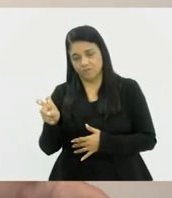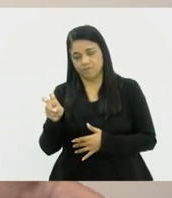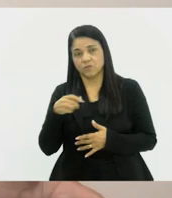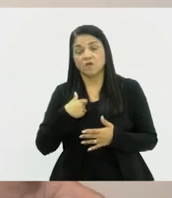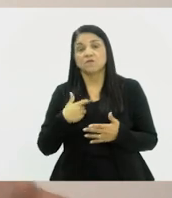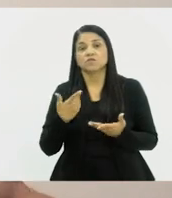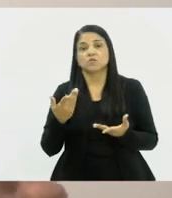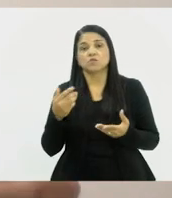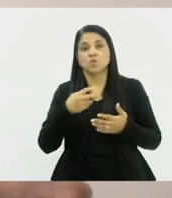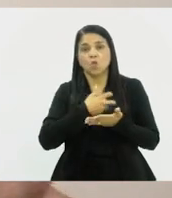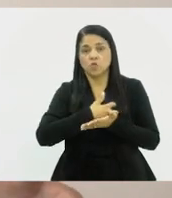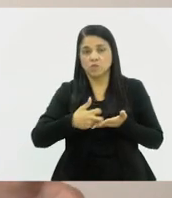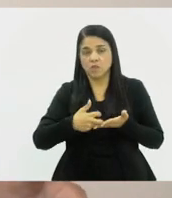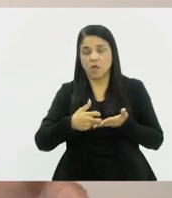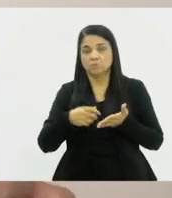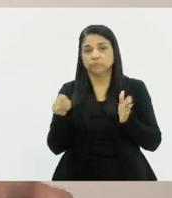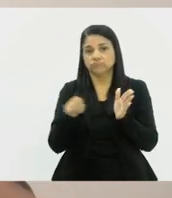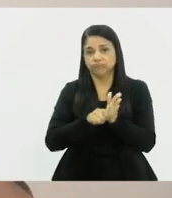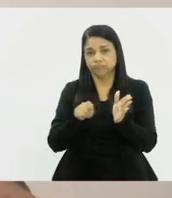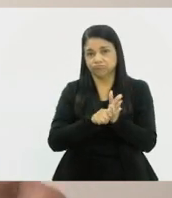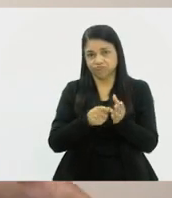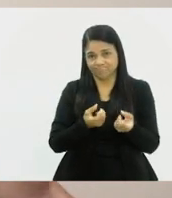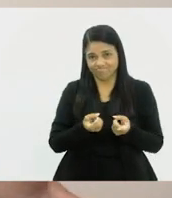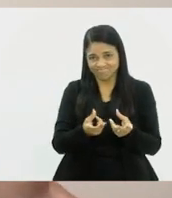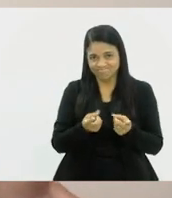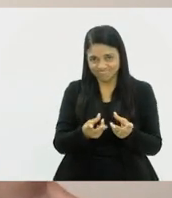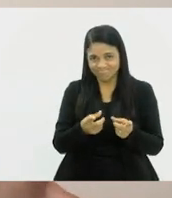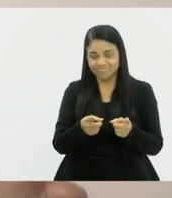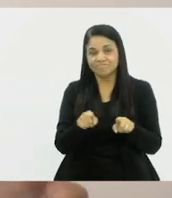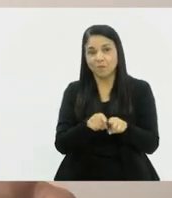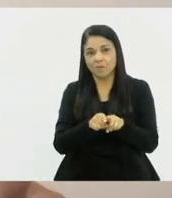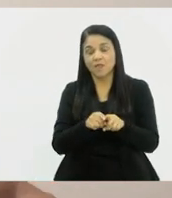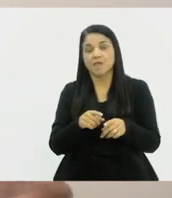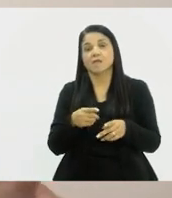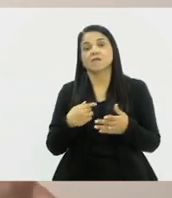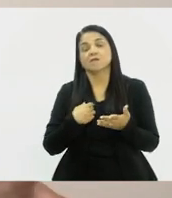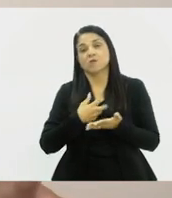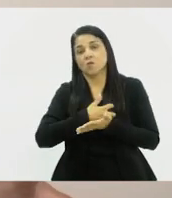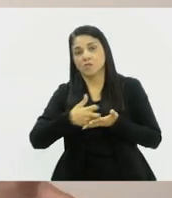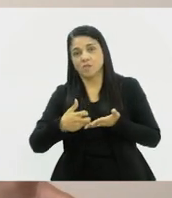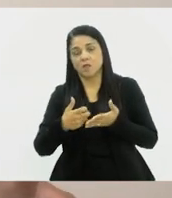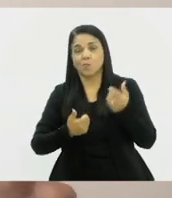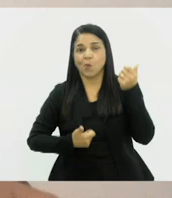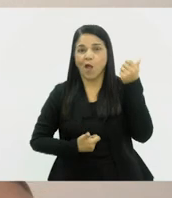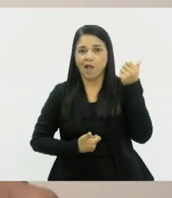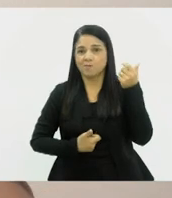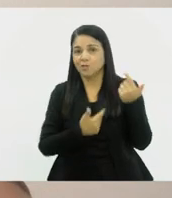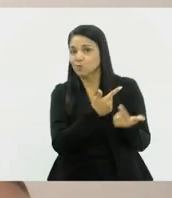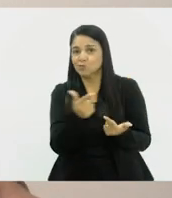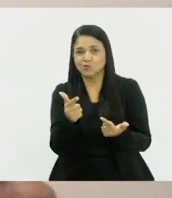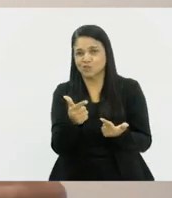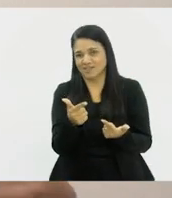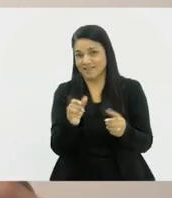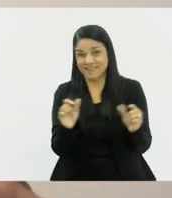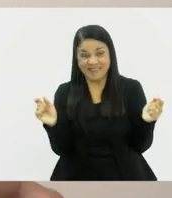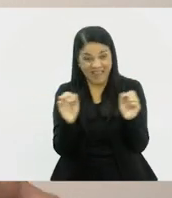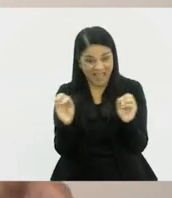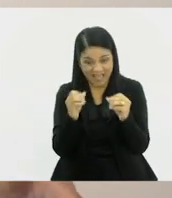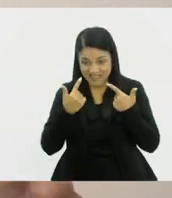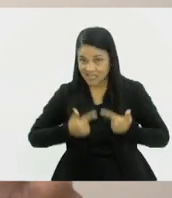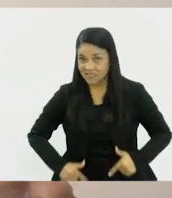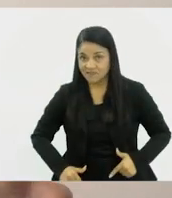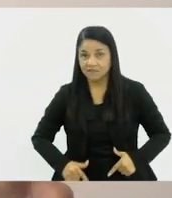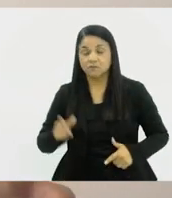Associação ao tráfico não conhecia ninguém e fui condenado por porte de armas e não tinha nenhuma gilete e quando eu cheguei no